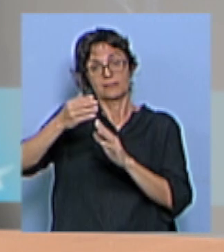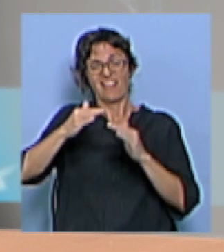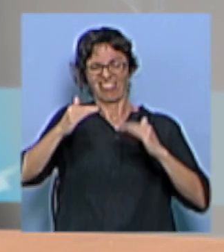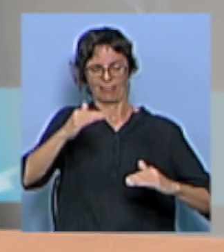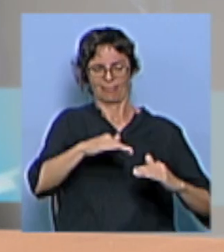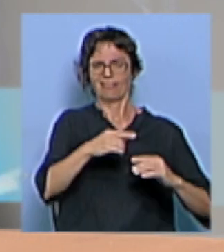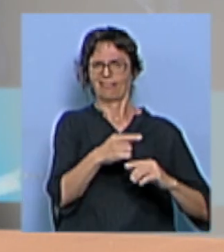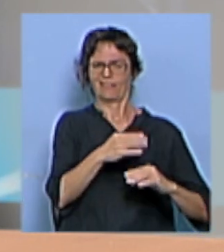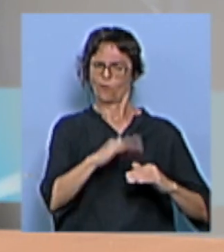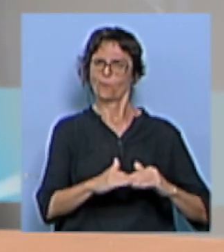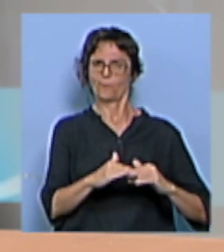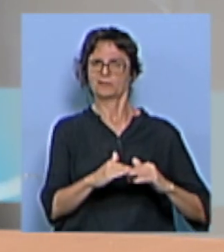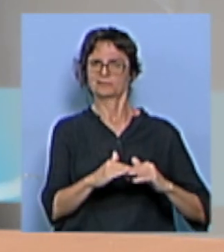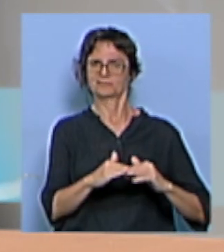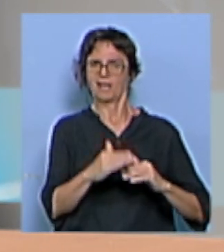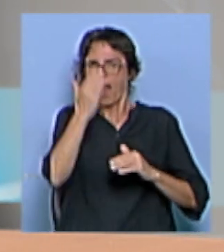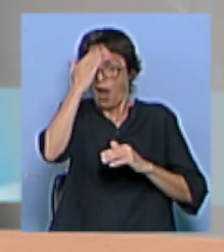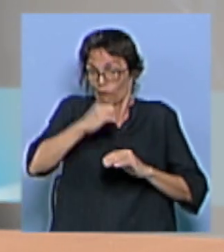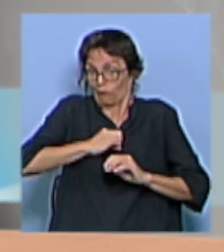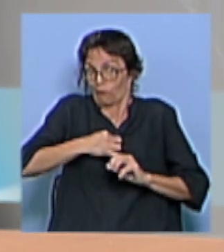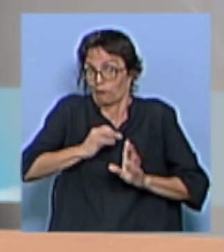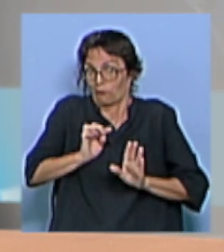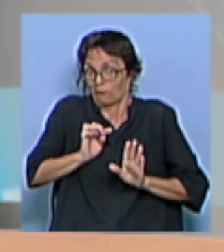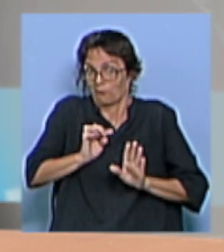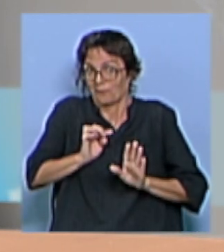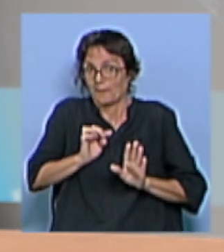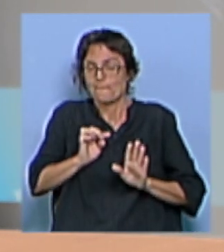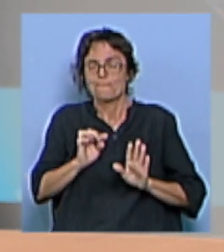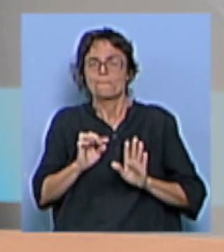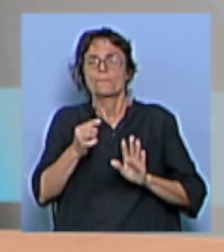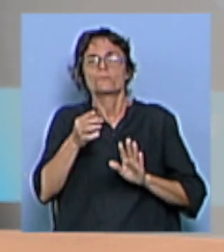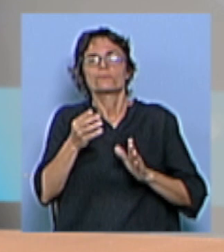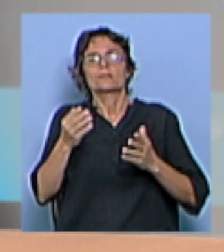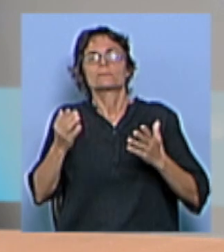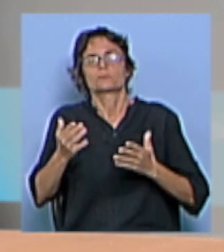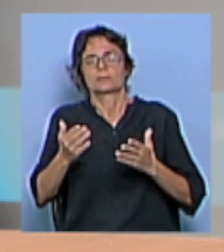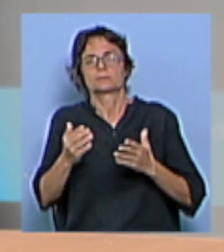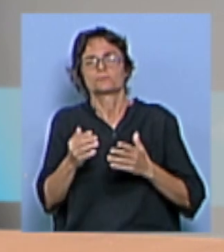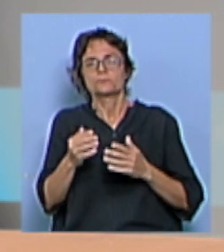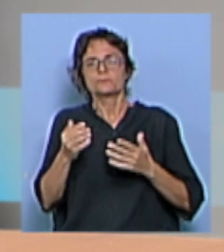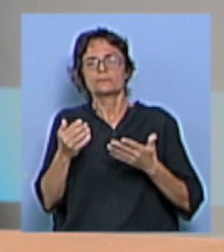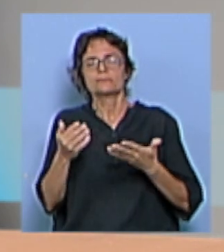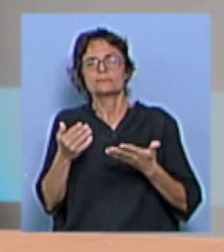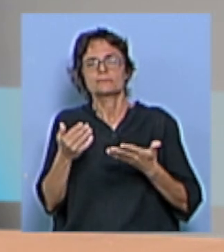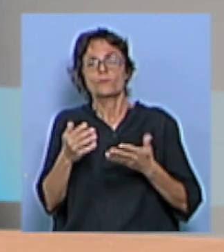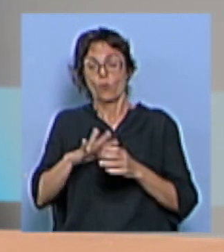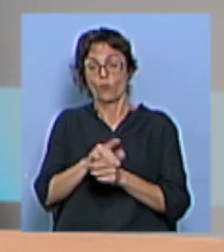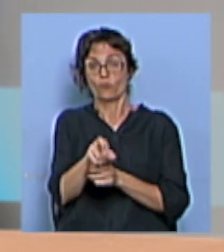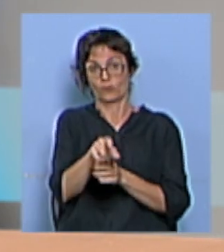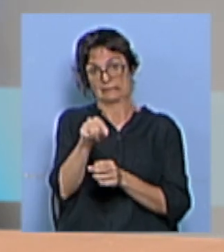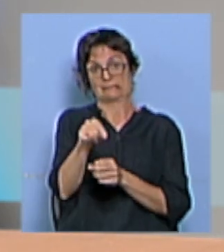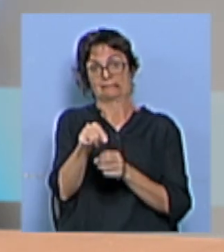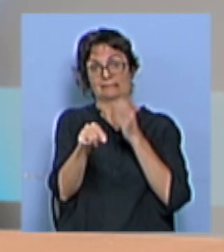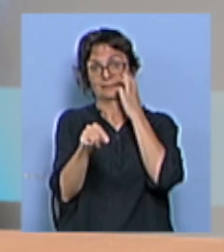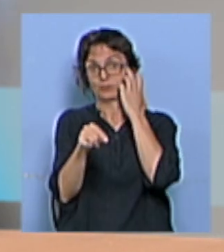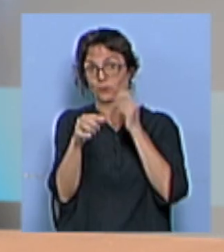solidariedade tende a levar a melhor sobre a não solidariedade. Vimos que o vírus, até certo